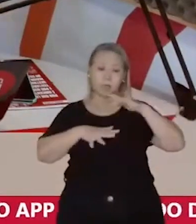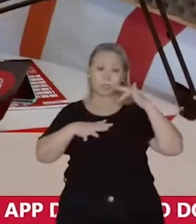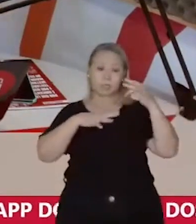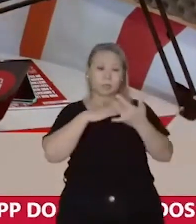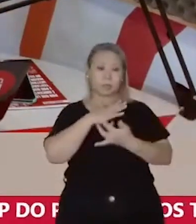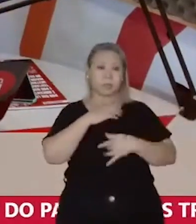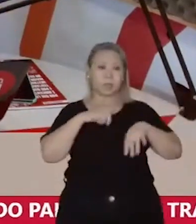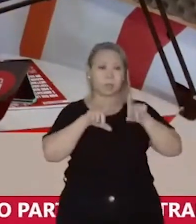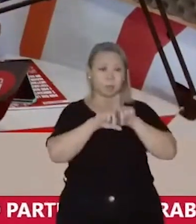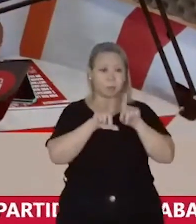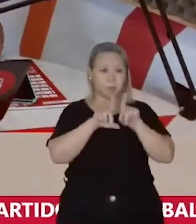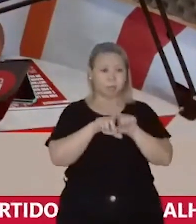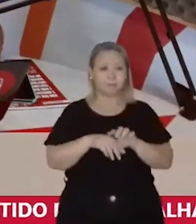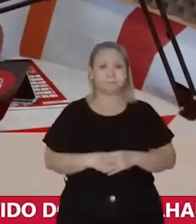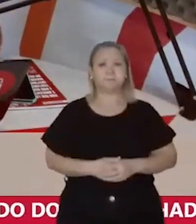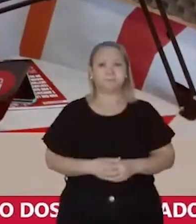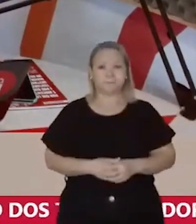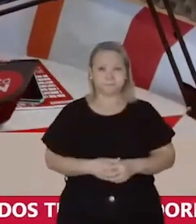secretário.